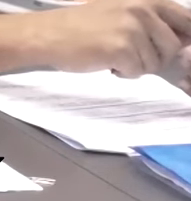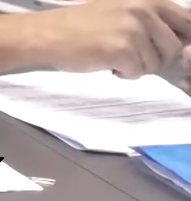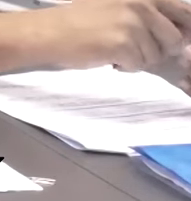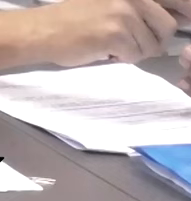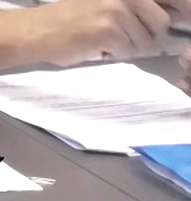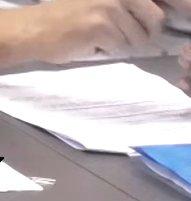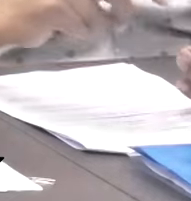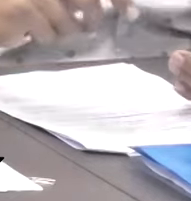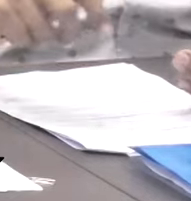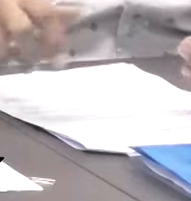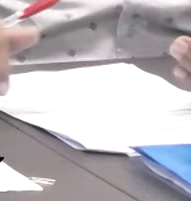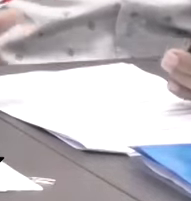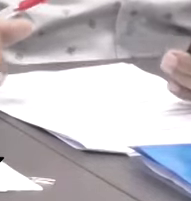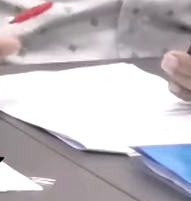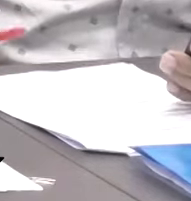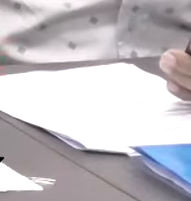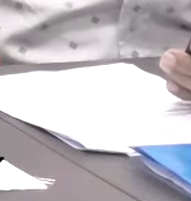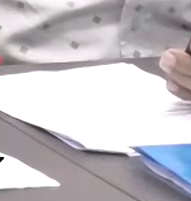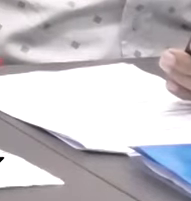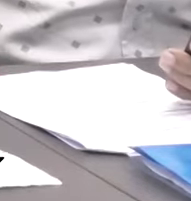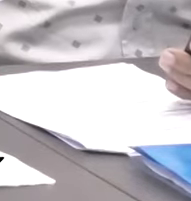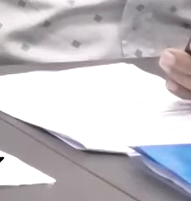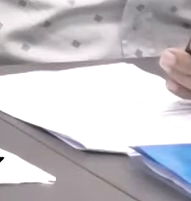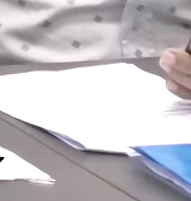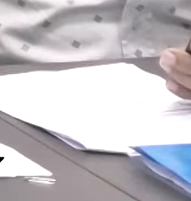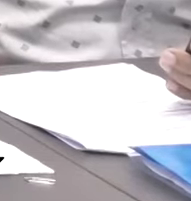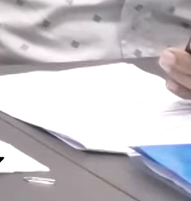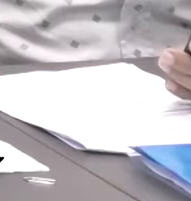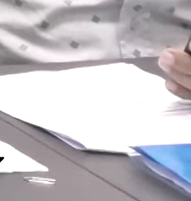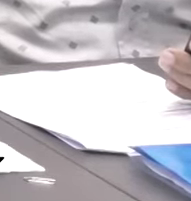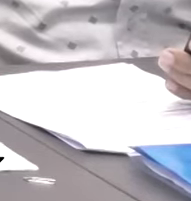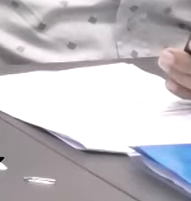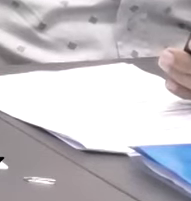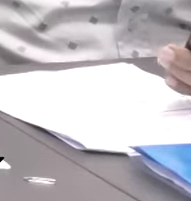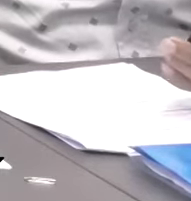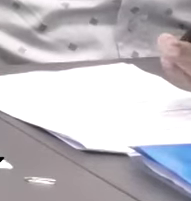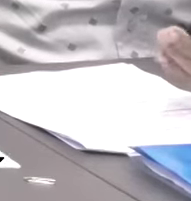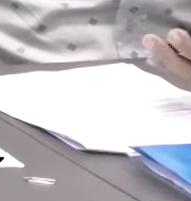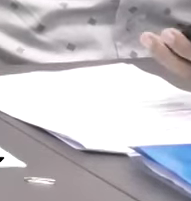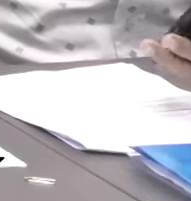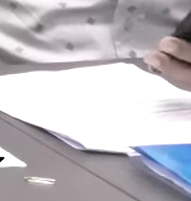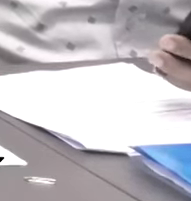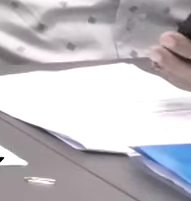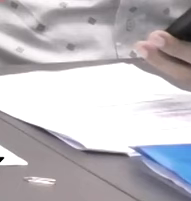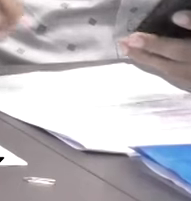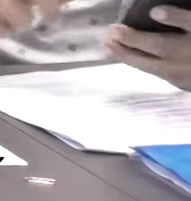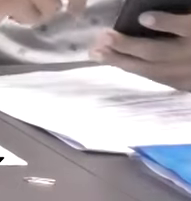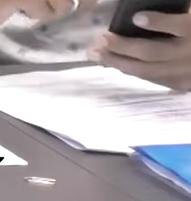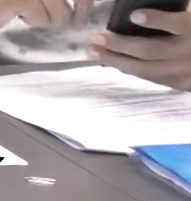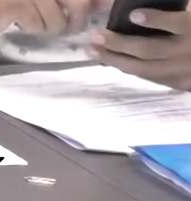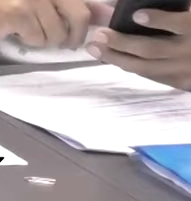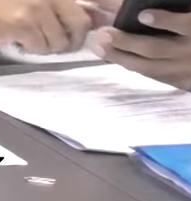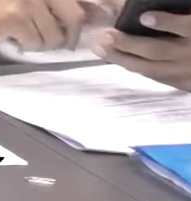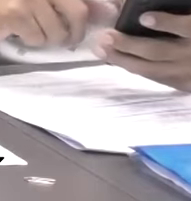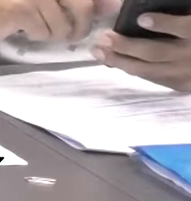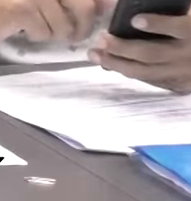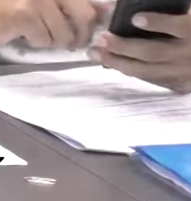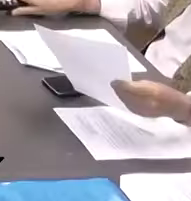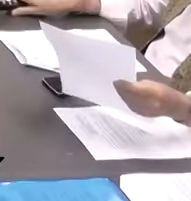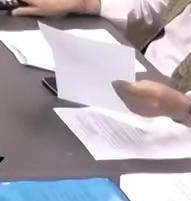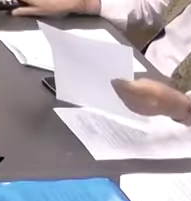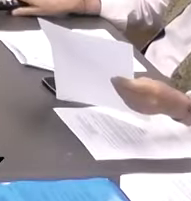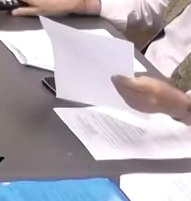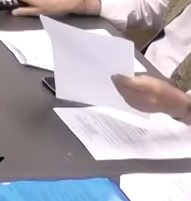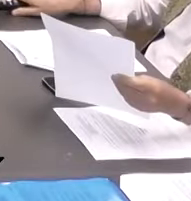está alterando para acrescentar uma coisa muito boa. Então, viva a deputada Dani Monteiro. Que e vamos andar com o cavalinho. Pensei que era